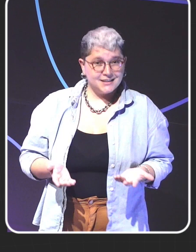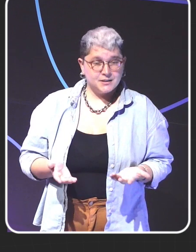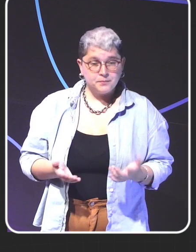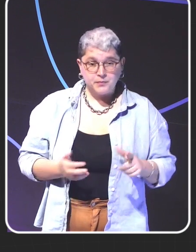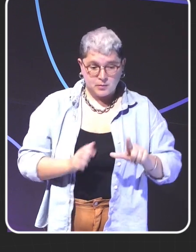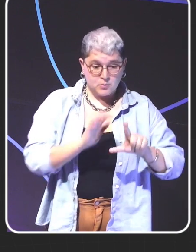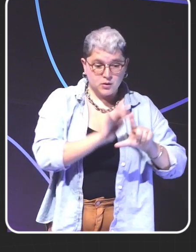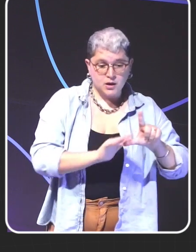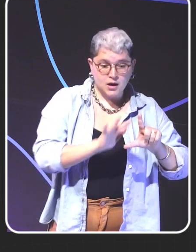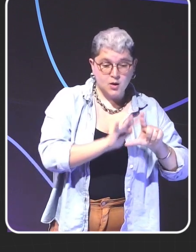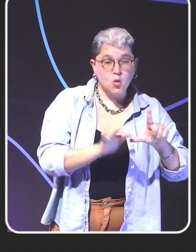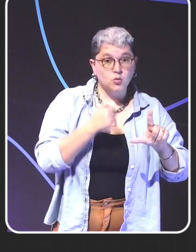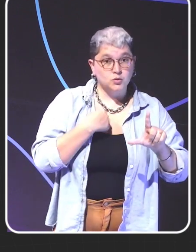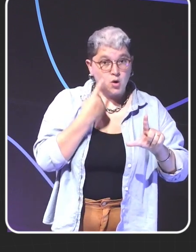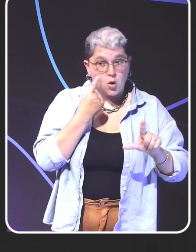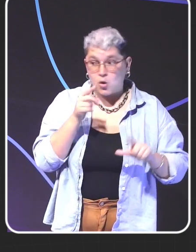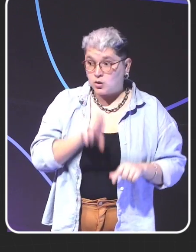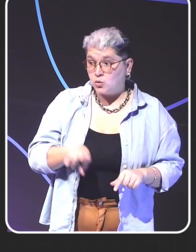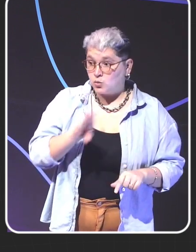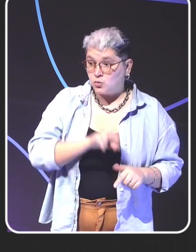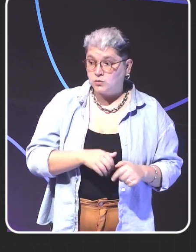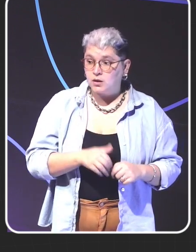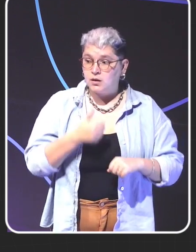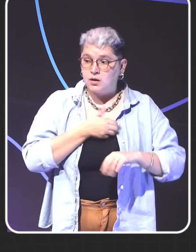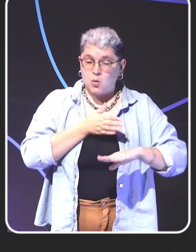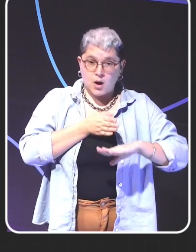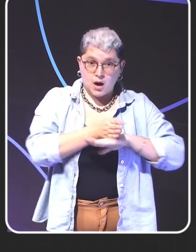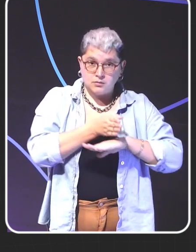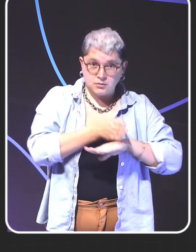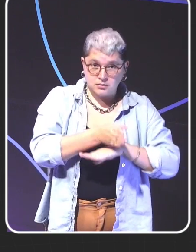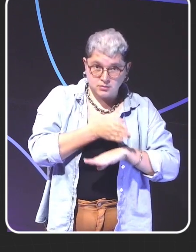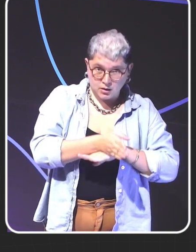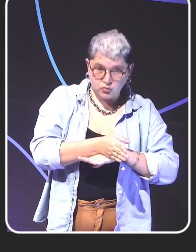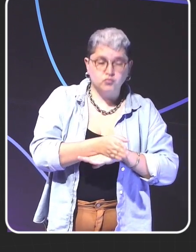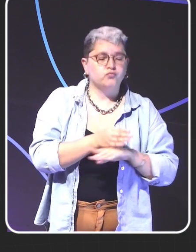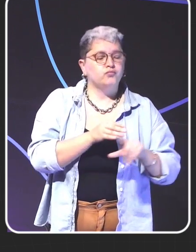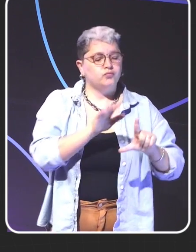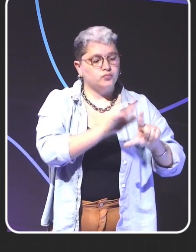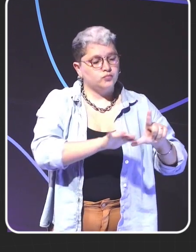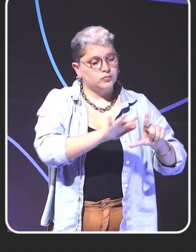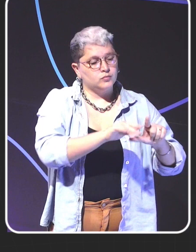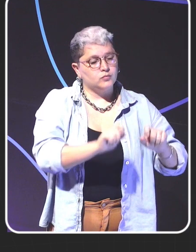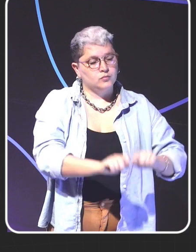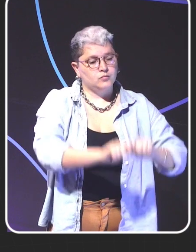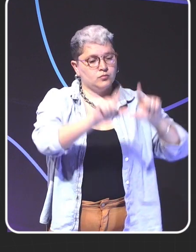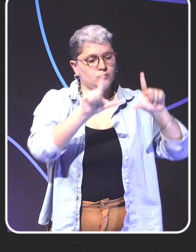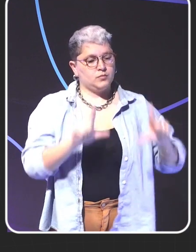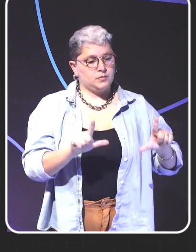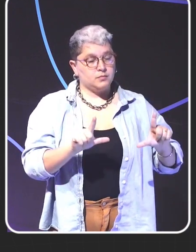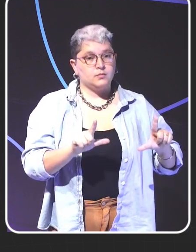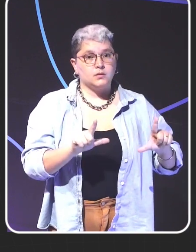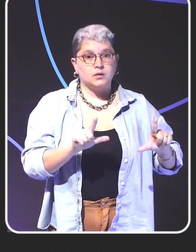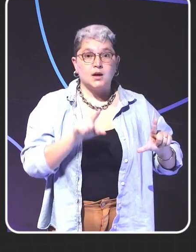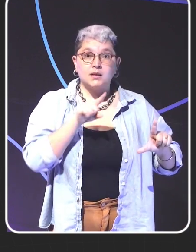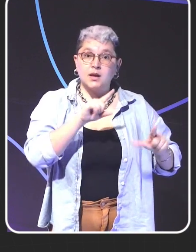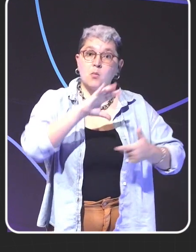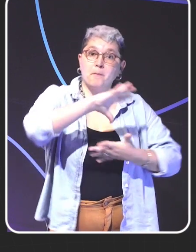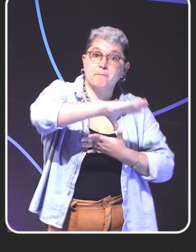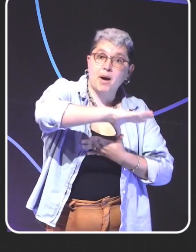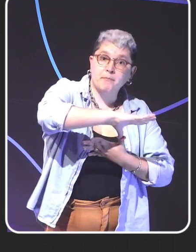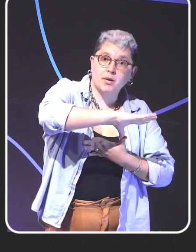é bem explorado aqui, né? Eu acesso o meu QR Code e aí o consumidor, ele, após escanear, ele tem o mapa interativo, porque